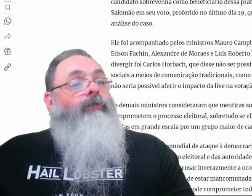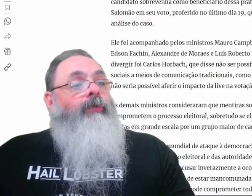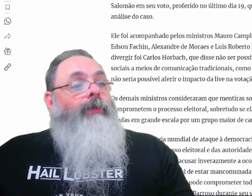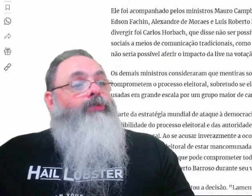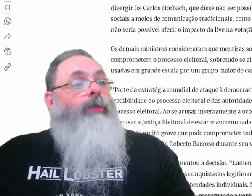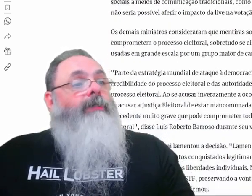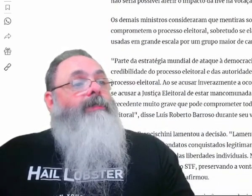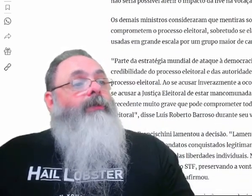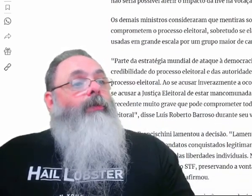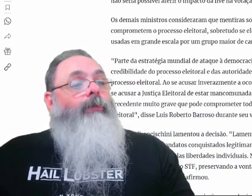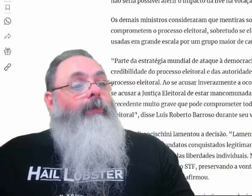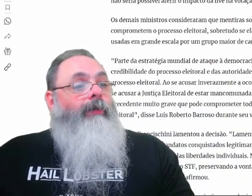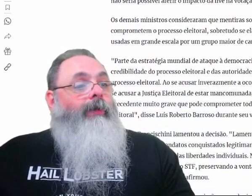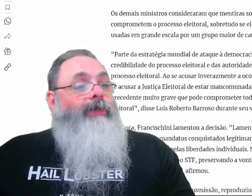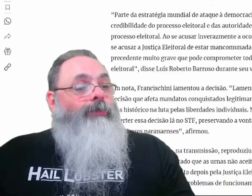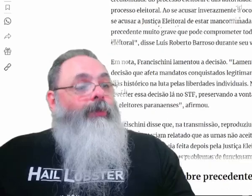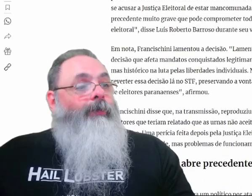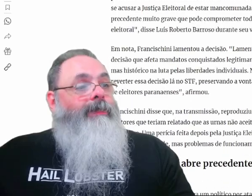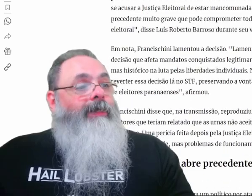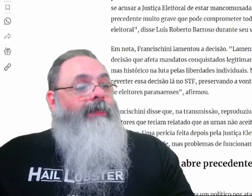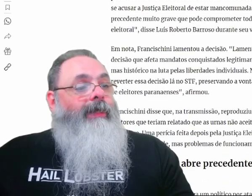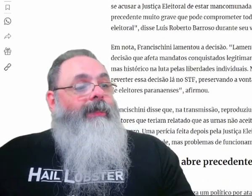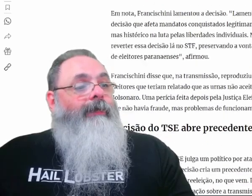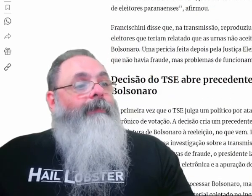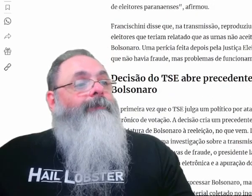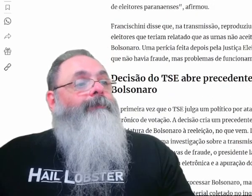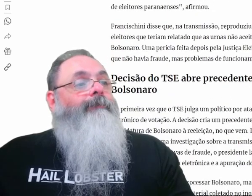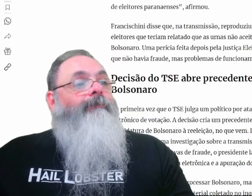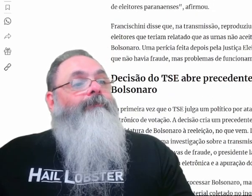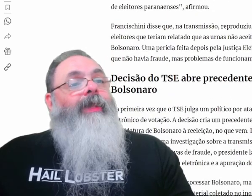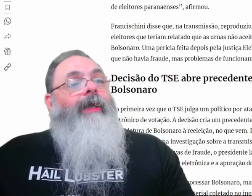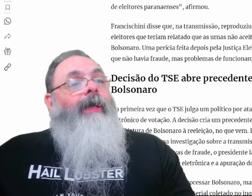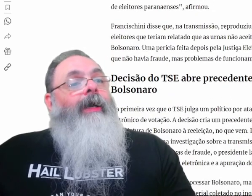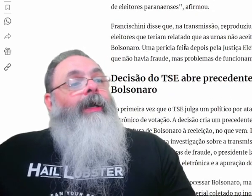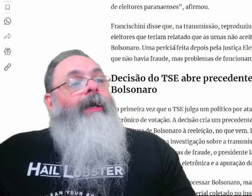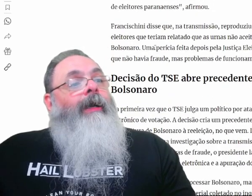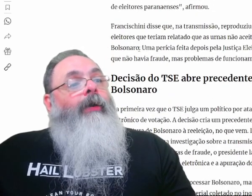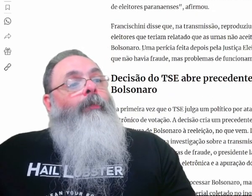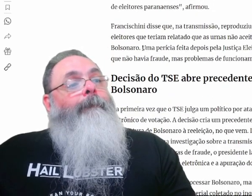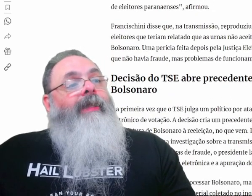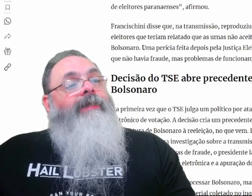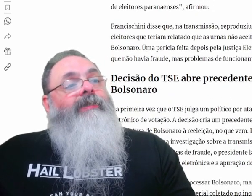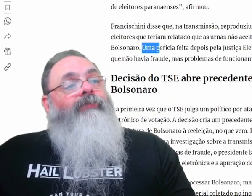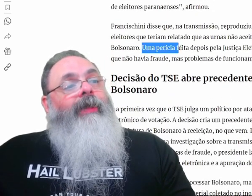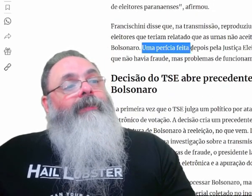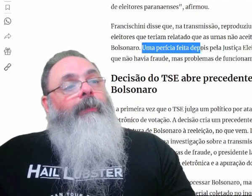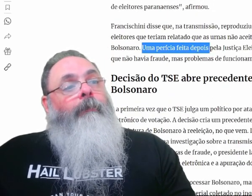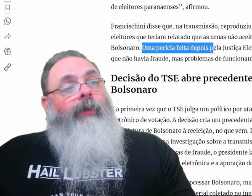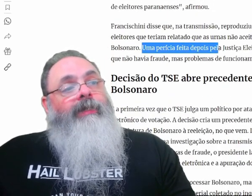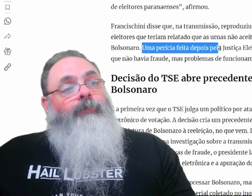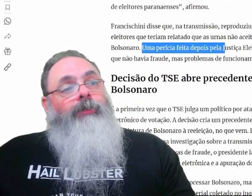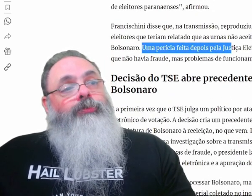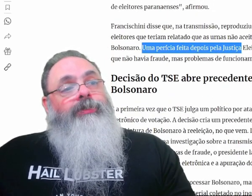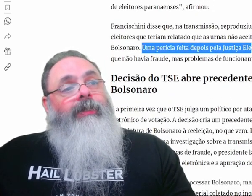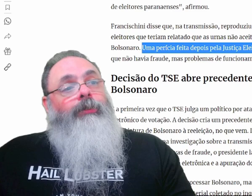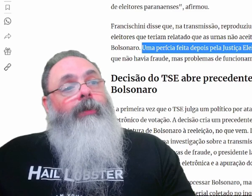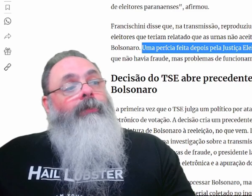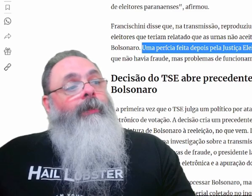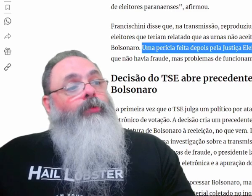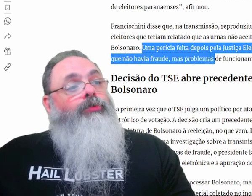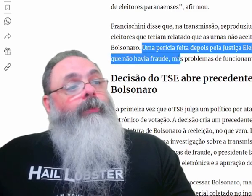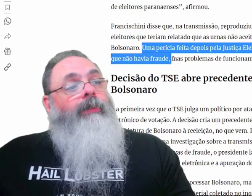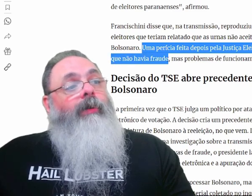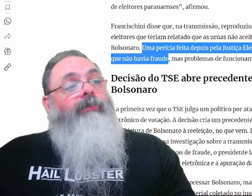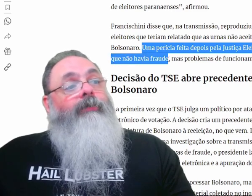no final das contas o Olha só que coisa que tem aqui ó uma perícia feita depois pela